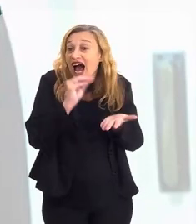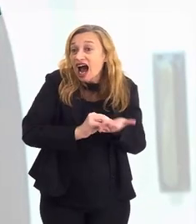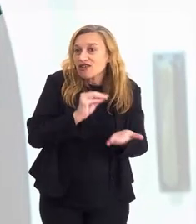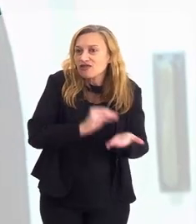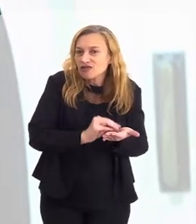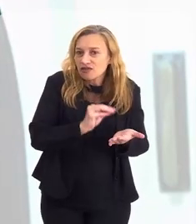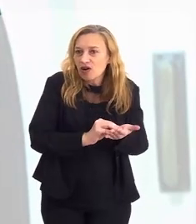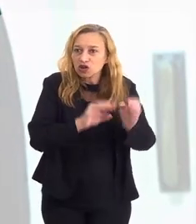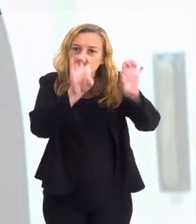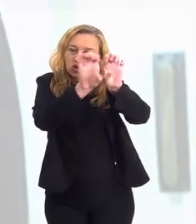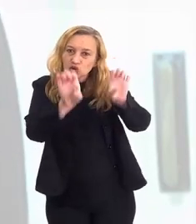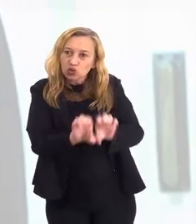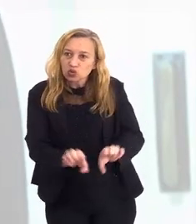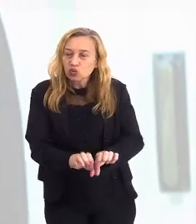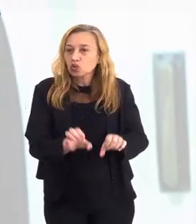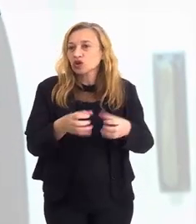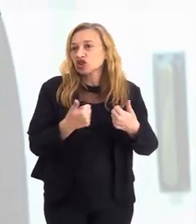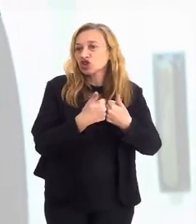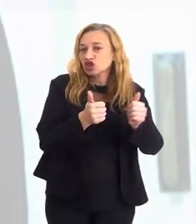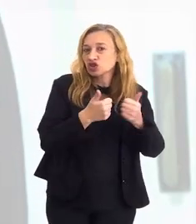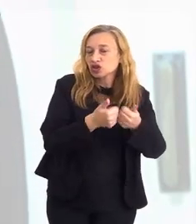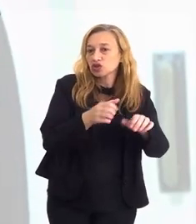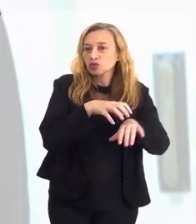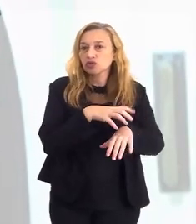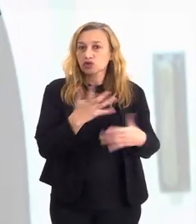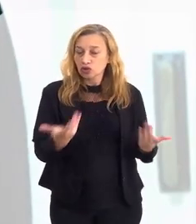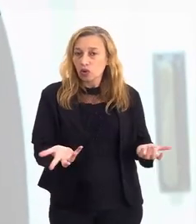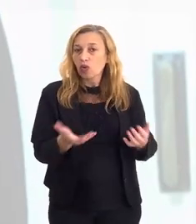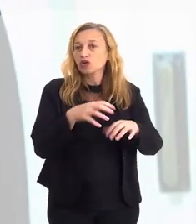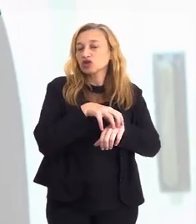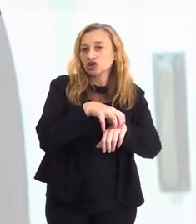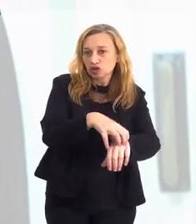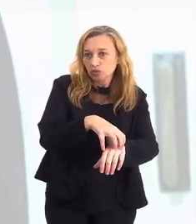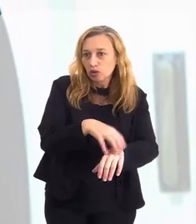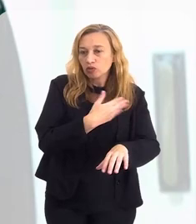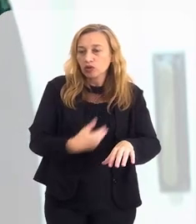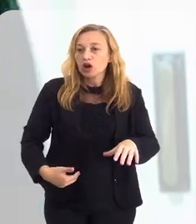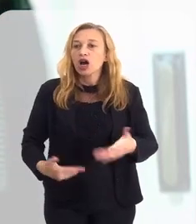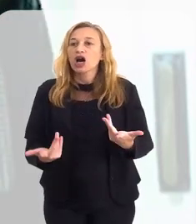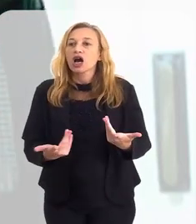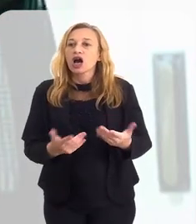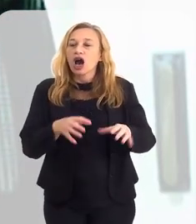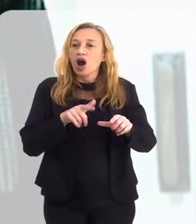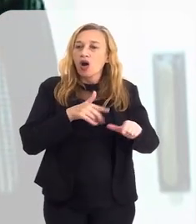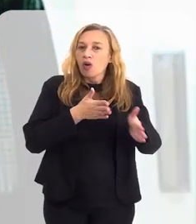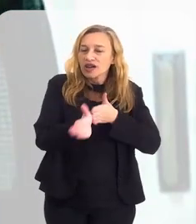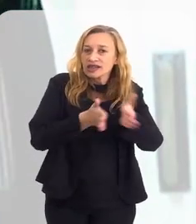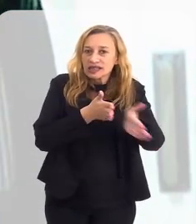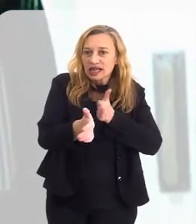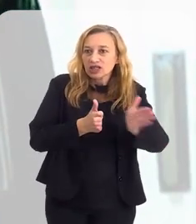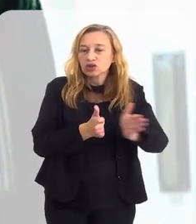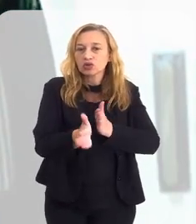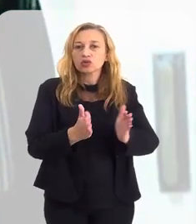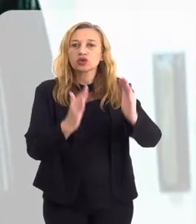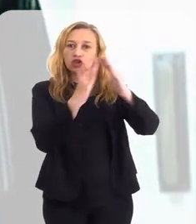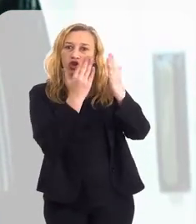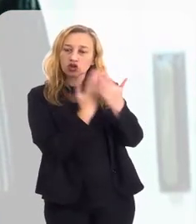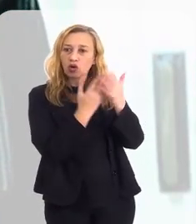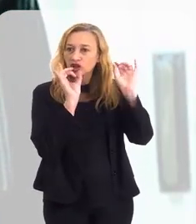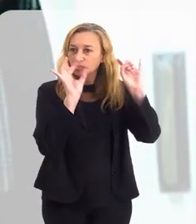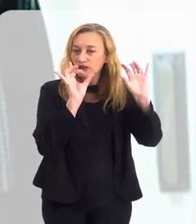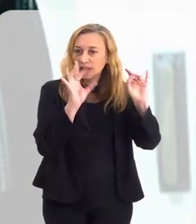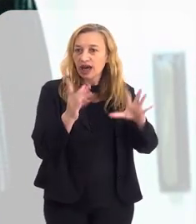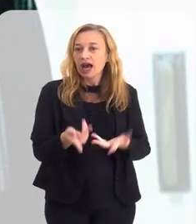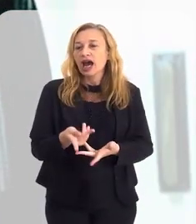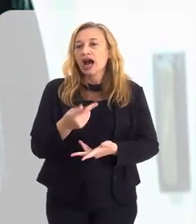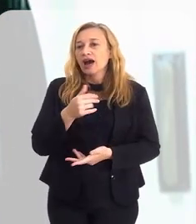a falta de uma estrutura de transporte público que garantisse o acesso a uma chamada escola especial,